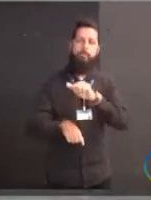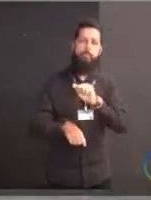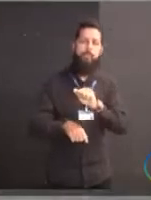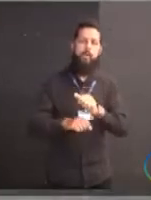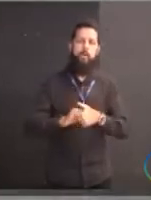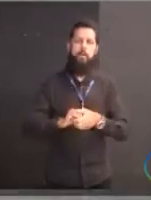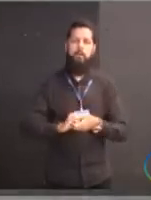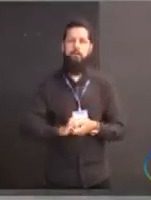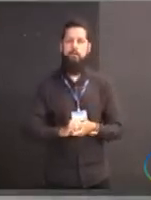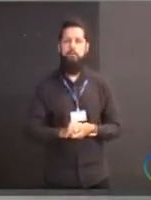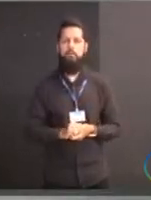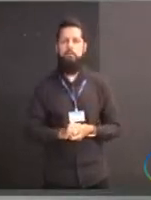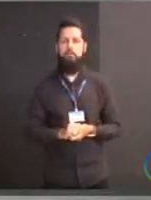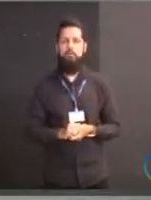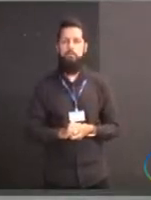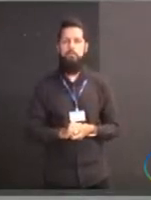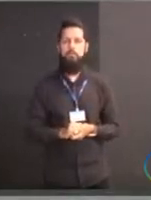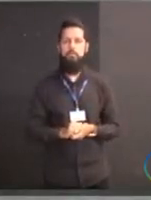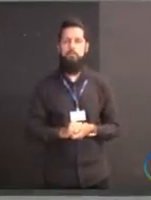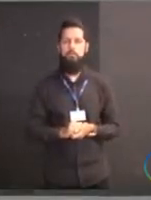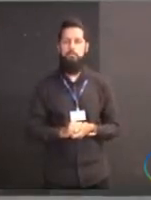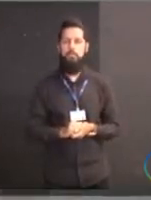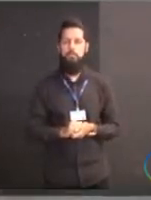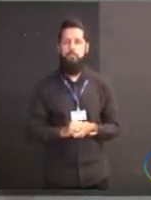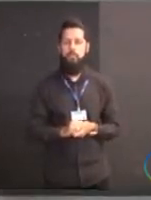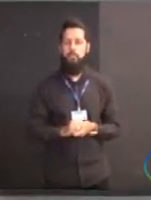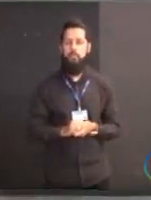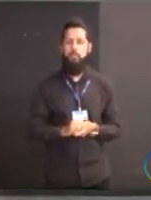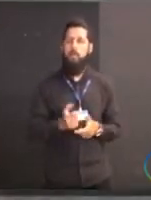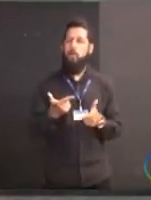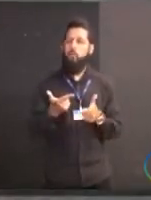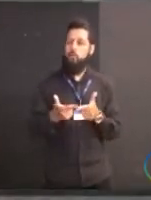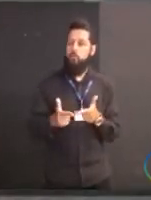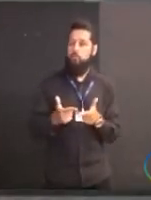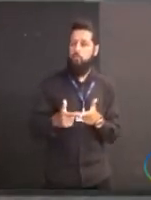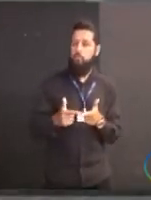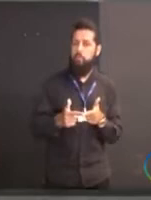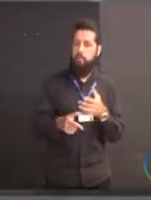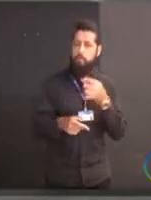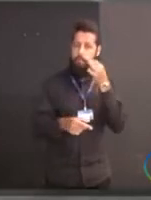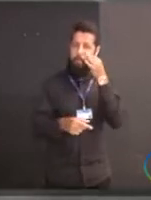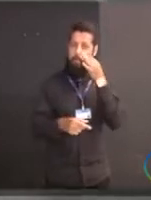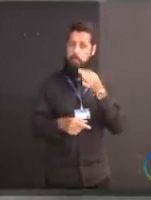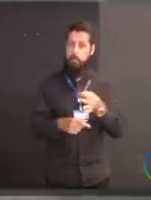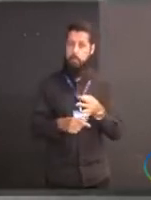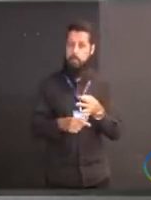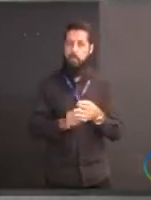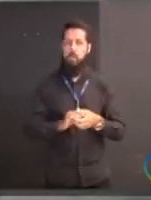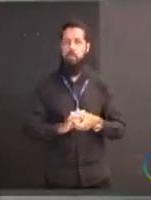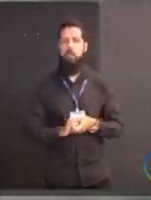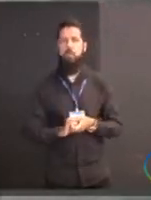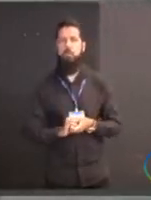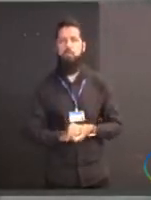nós, com isso, somos chamados aos problemas de ordem moral que são consequentes